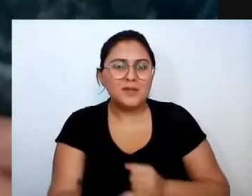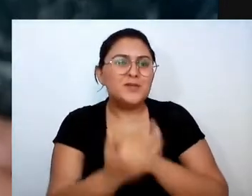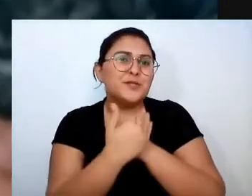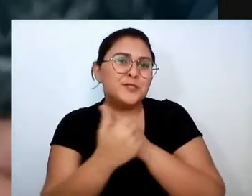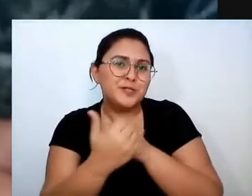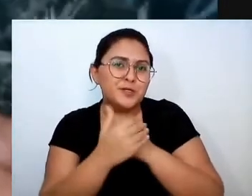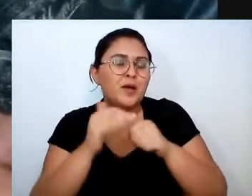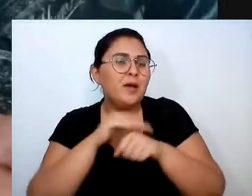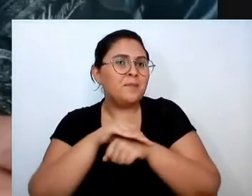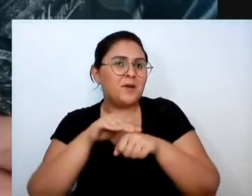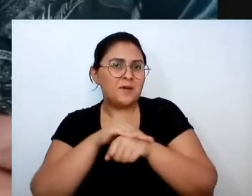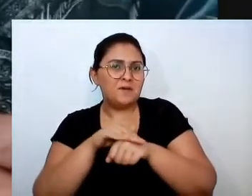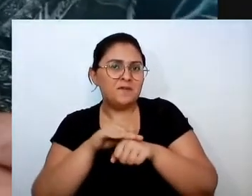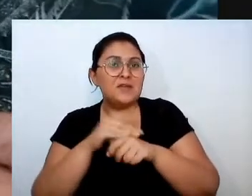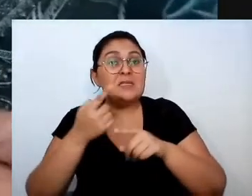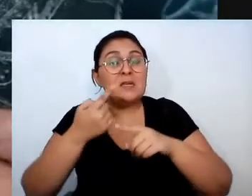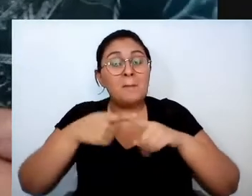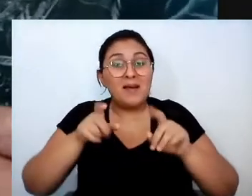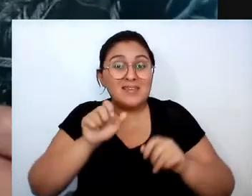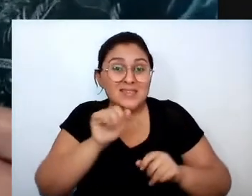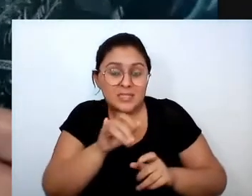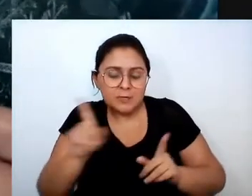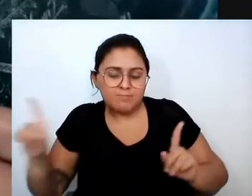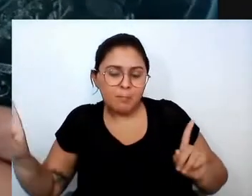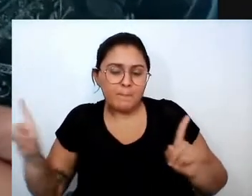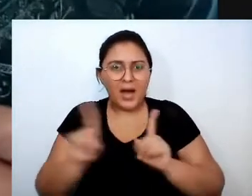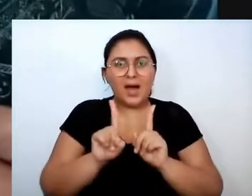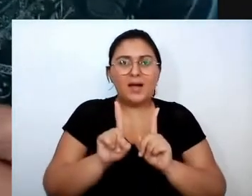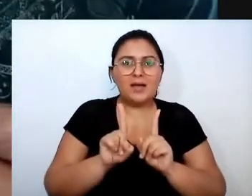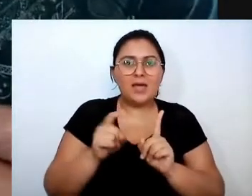consegue obter A essa comunicação. mesma